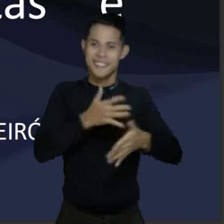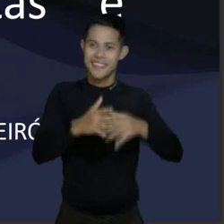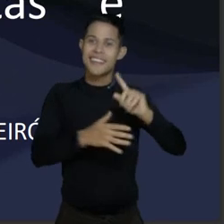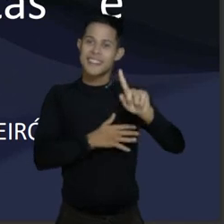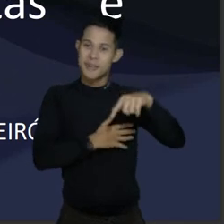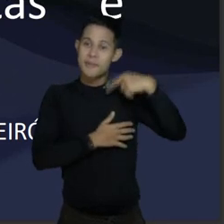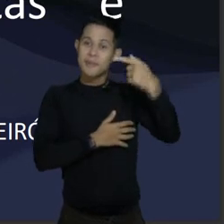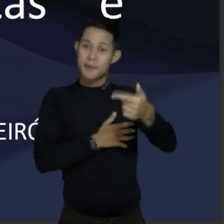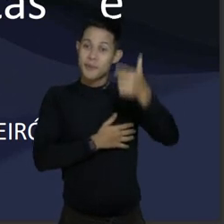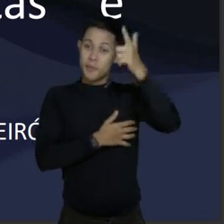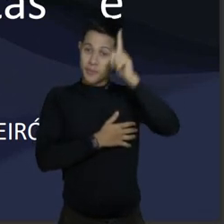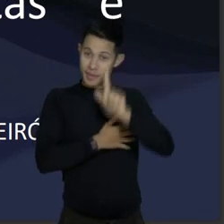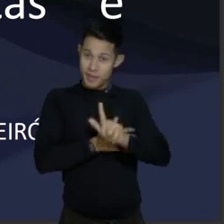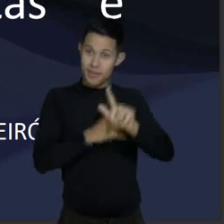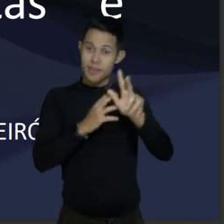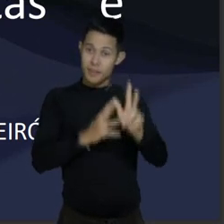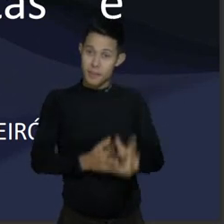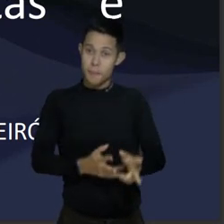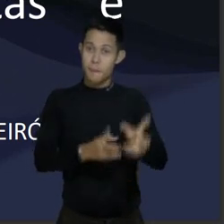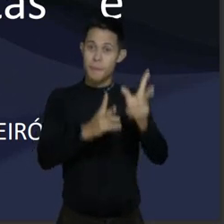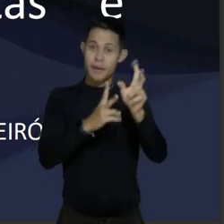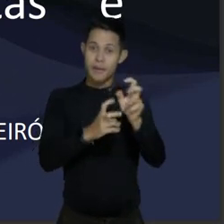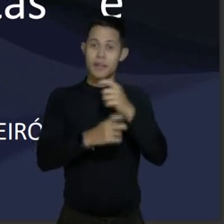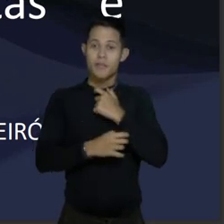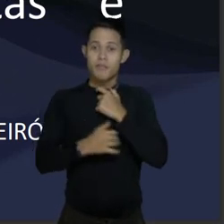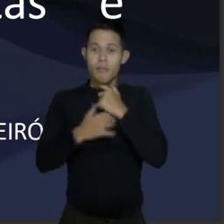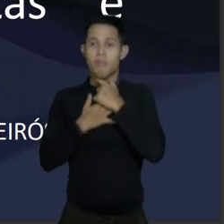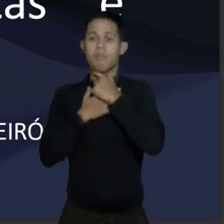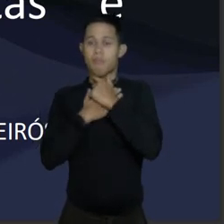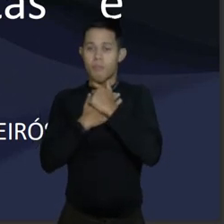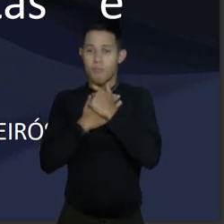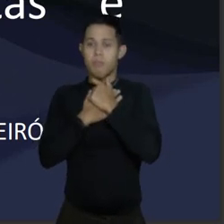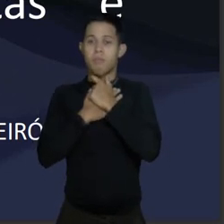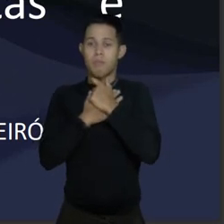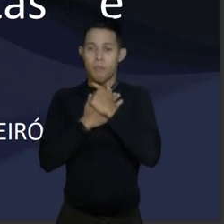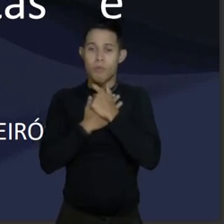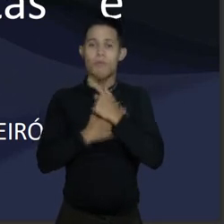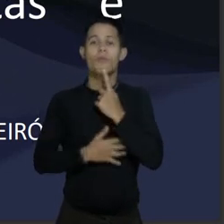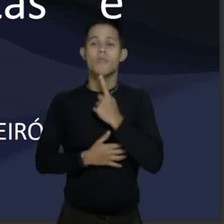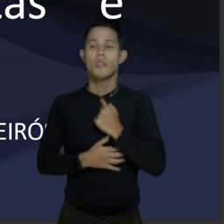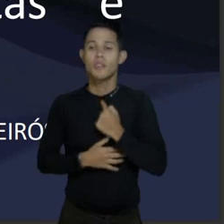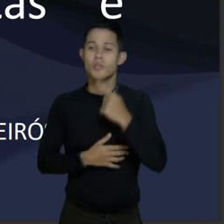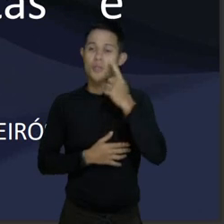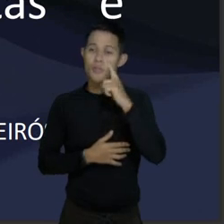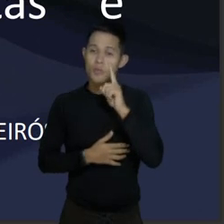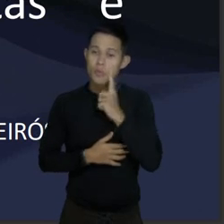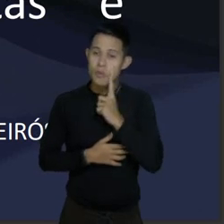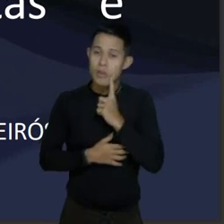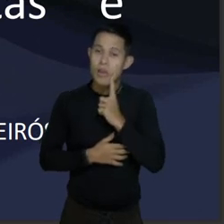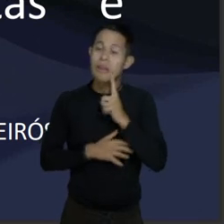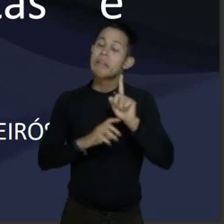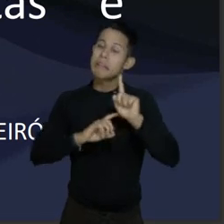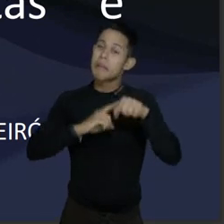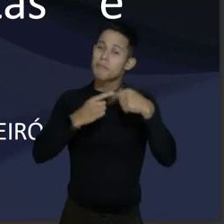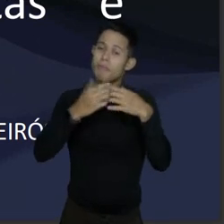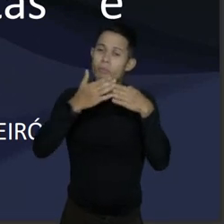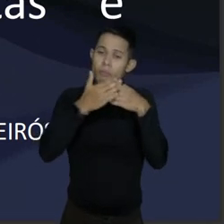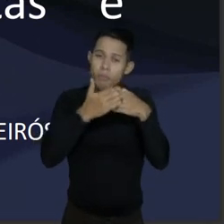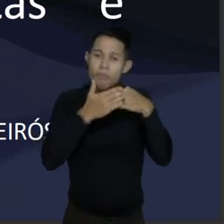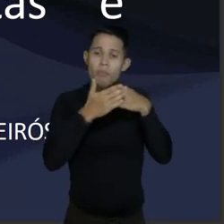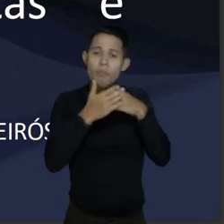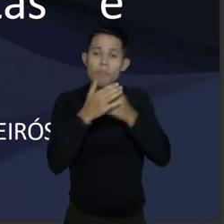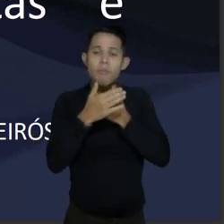consegue ver insem soluço que depois de um tempo esse soluço solta